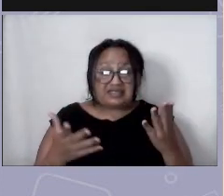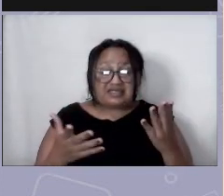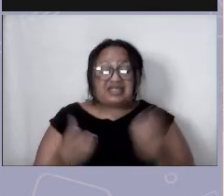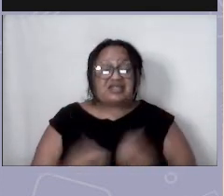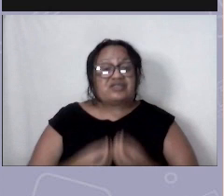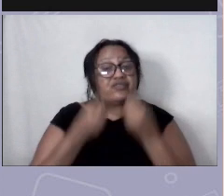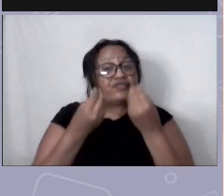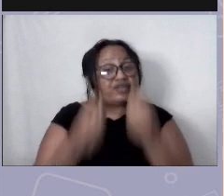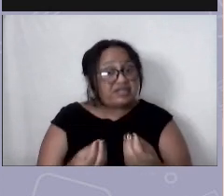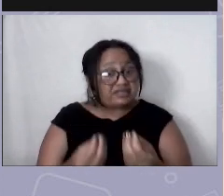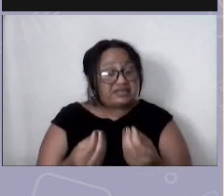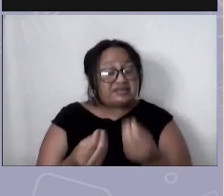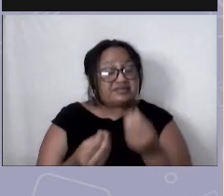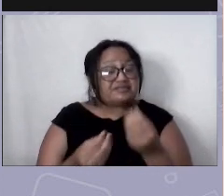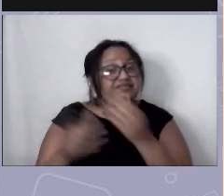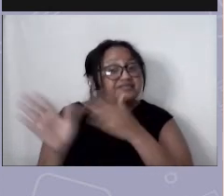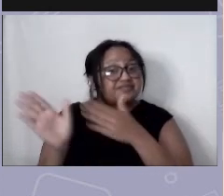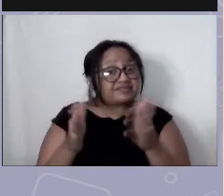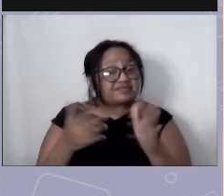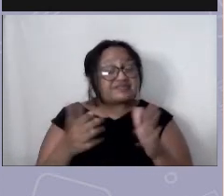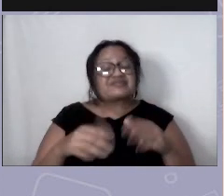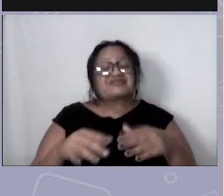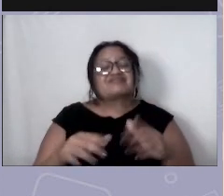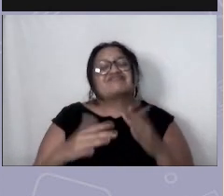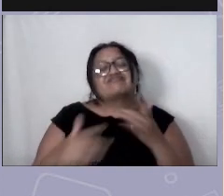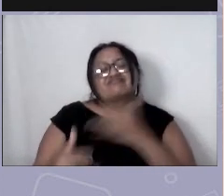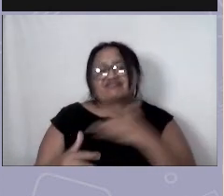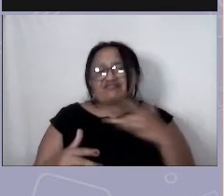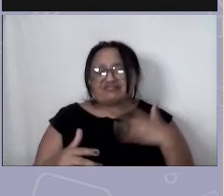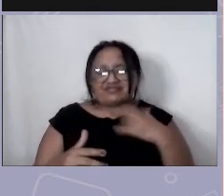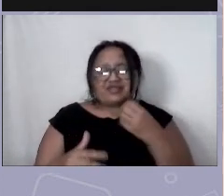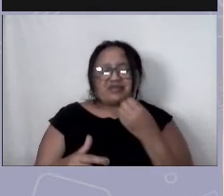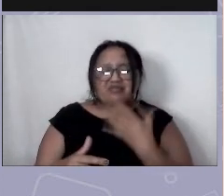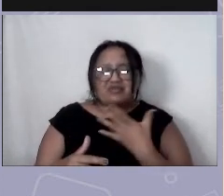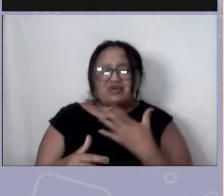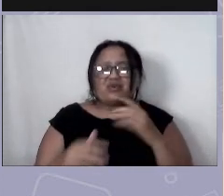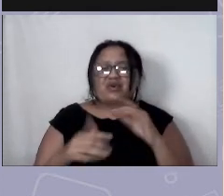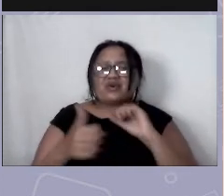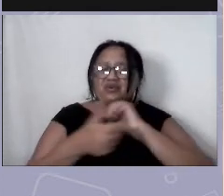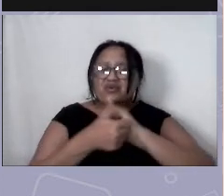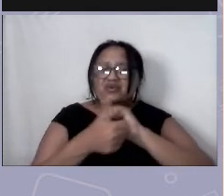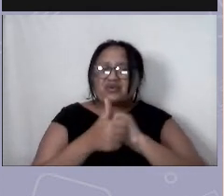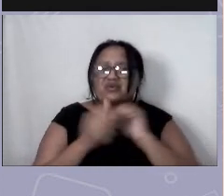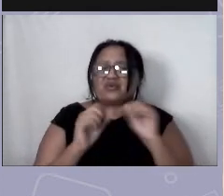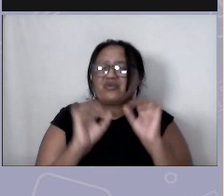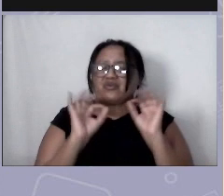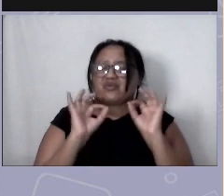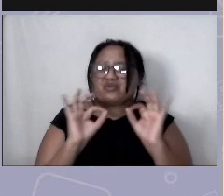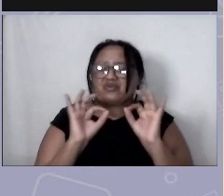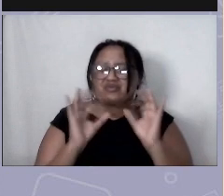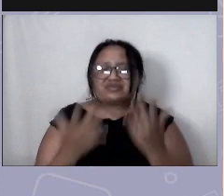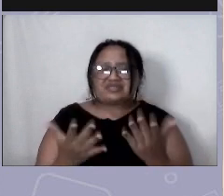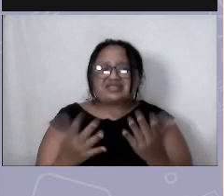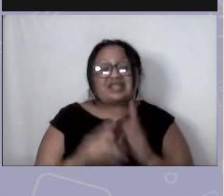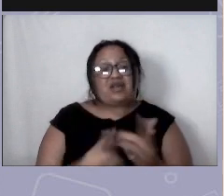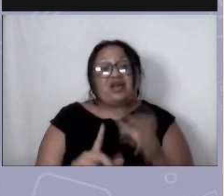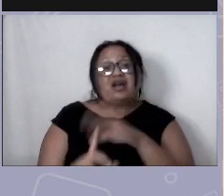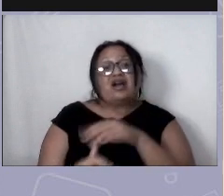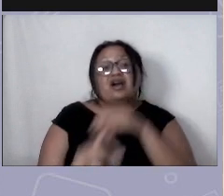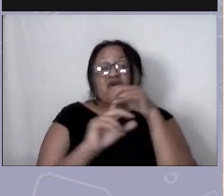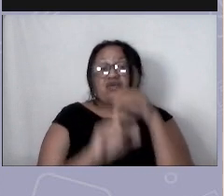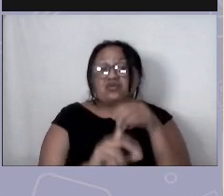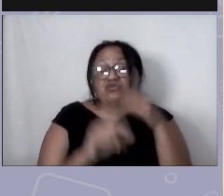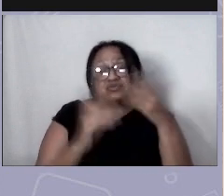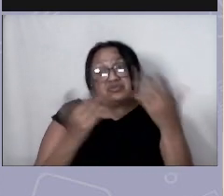mais saudáveis e de boa qualidade uma vez que estão livres de pragas bom a única vantagem se é que podemos chamar de